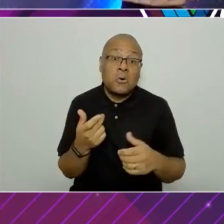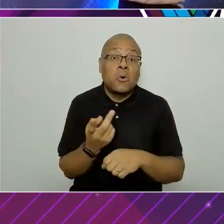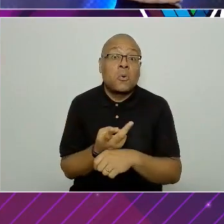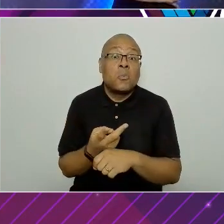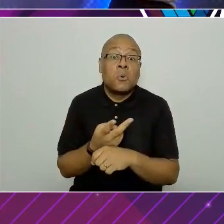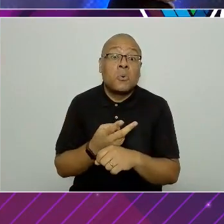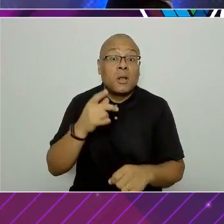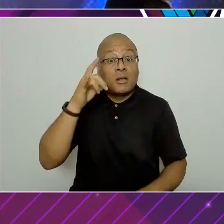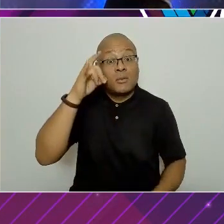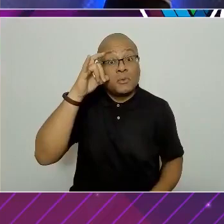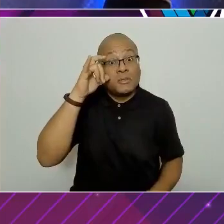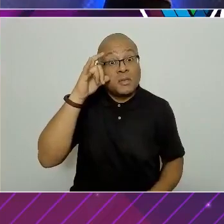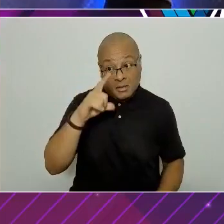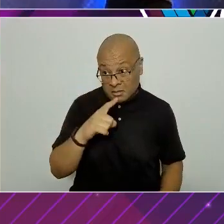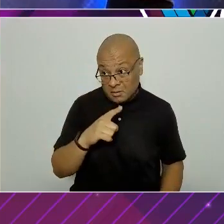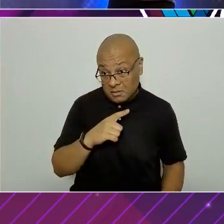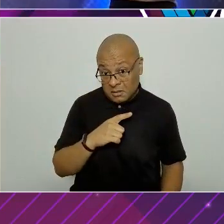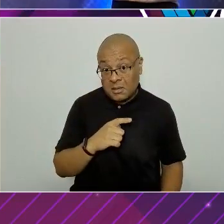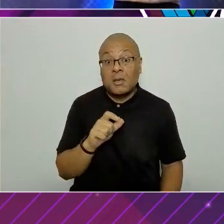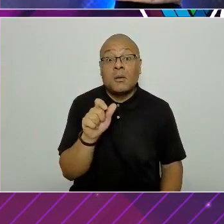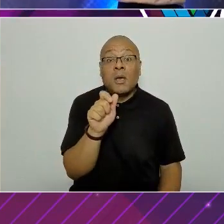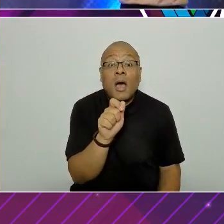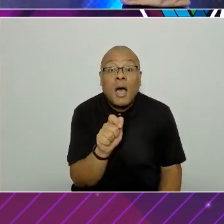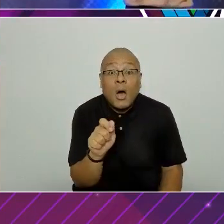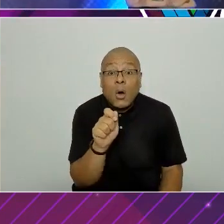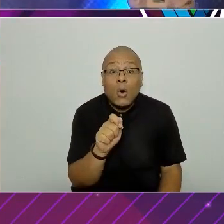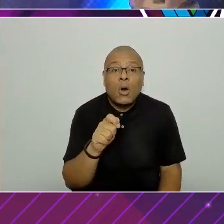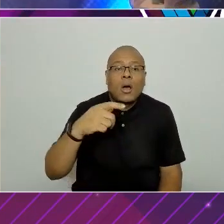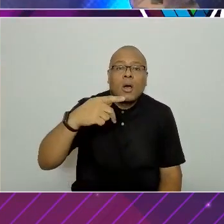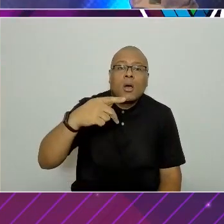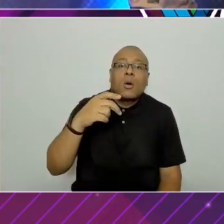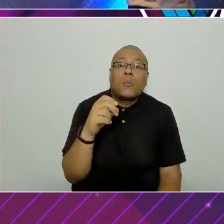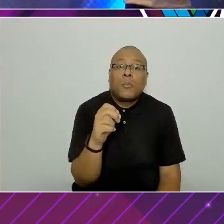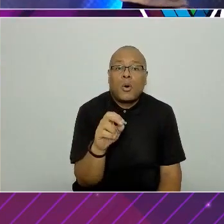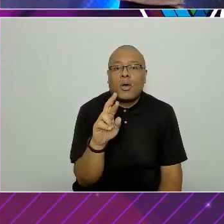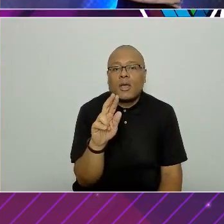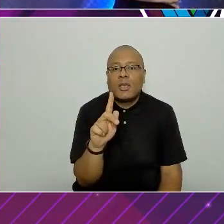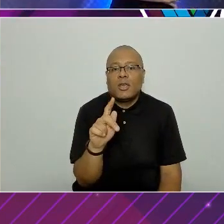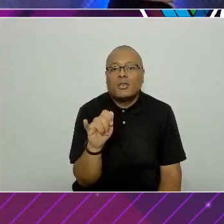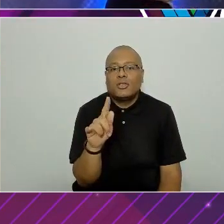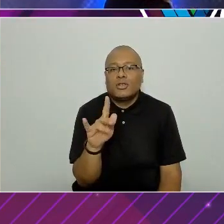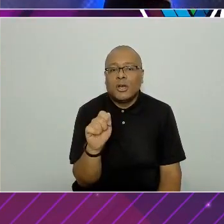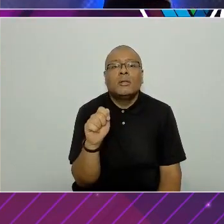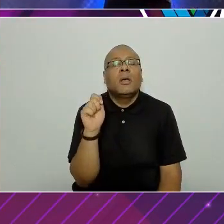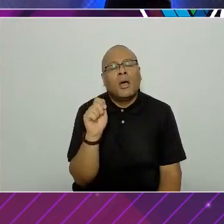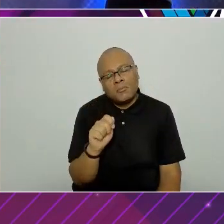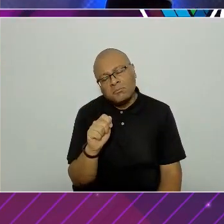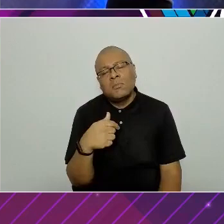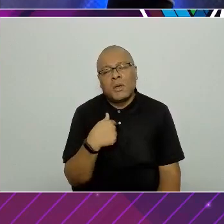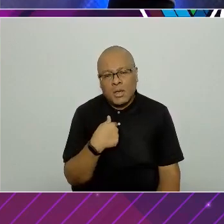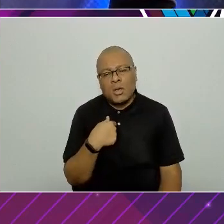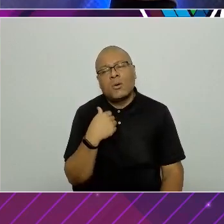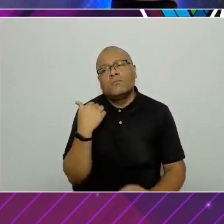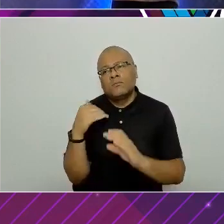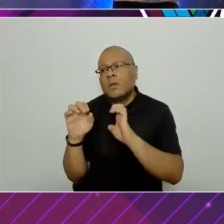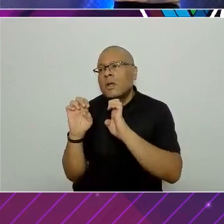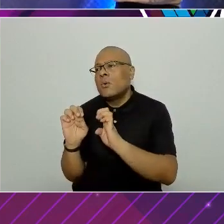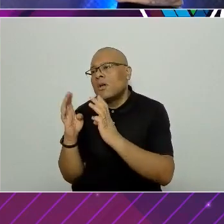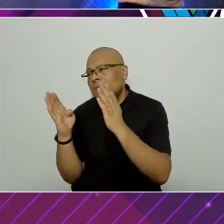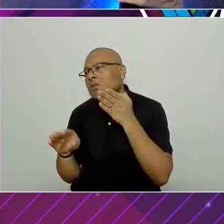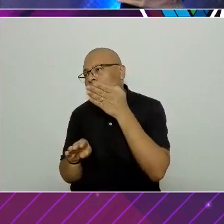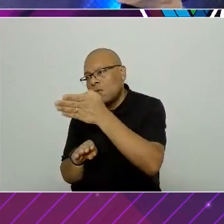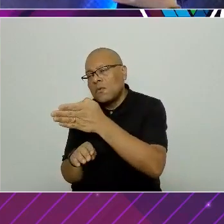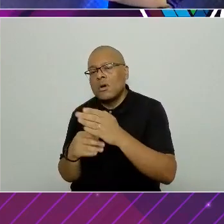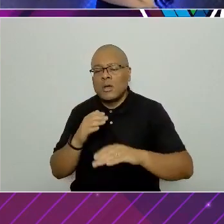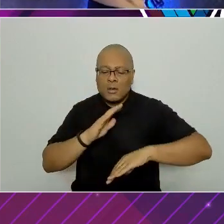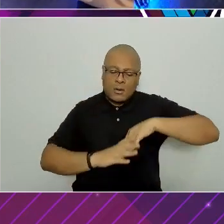essa rede social, @corregiana, é meu perfil público, onde eu compartilho alguns eventos que eu participo e alguns conteúdos que eu produzo também. Então,